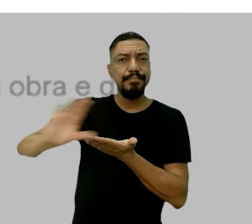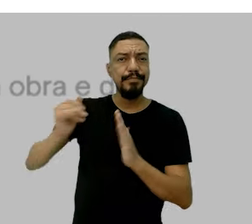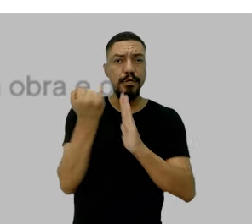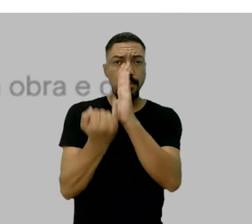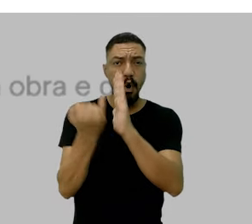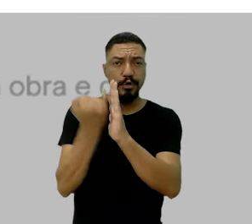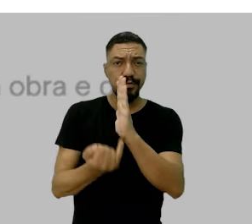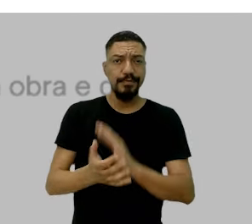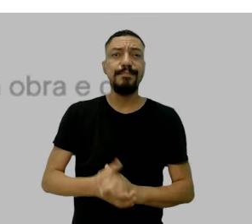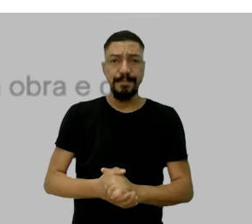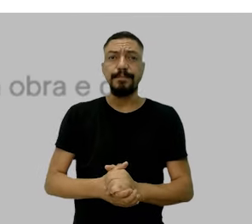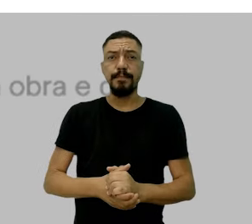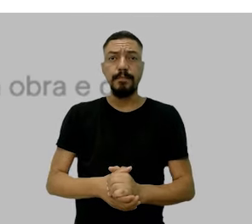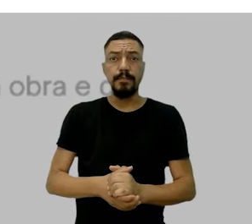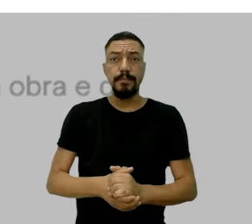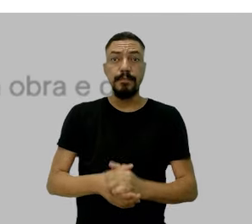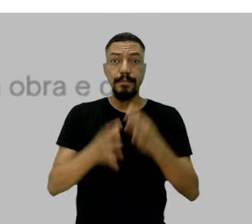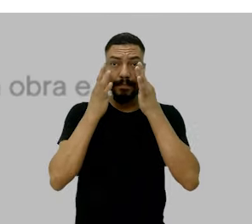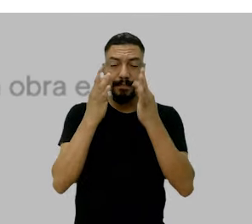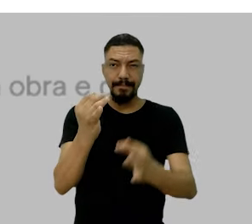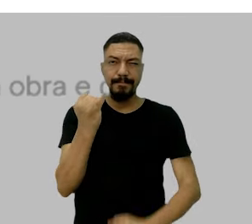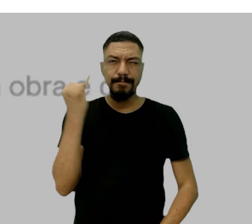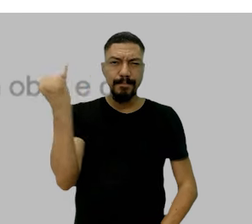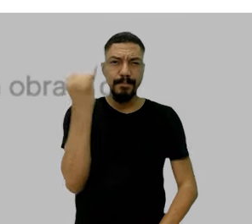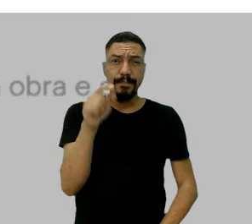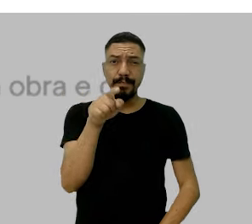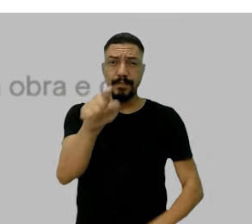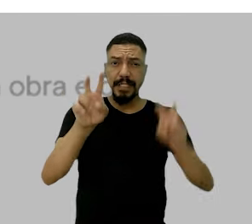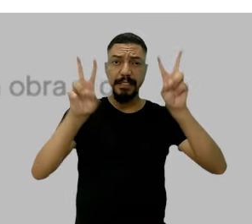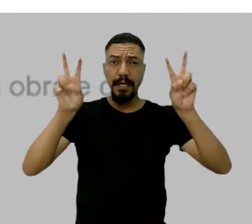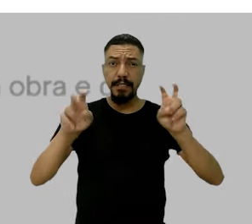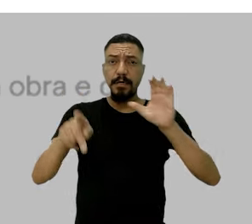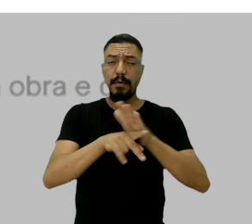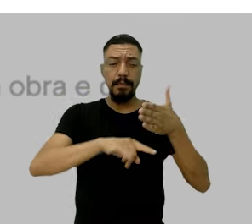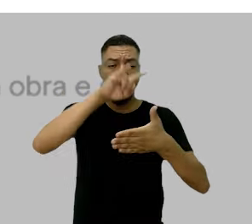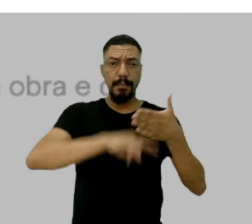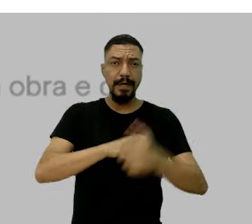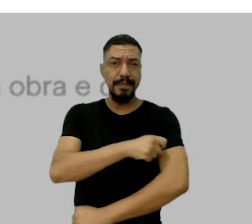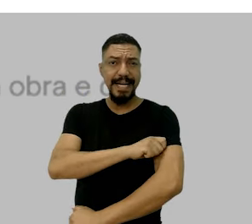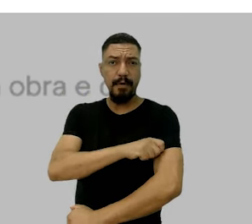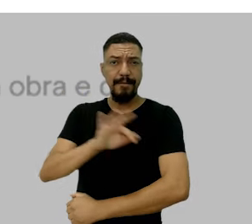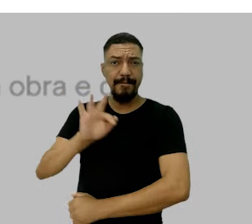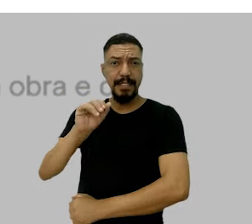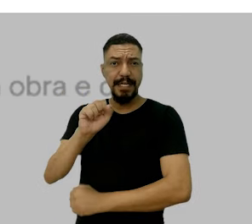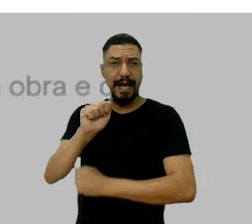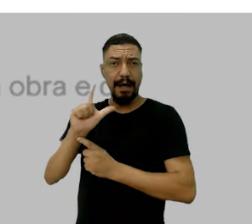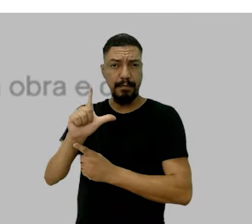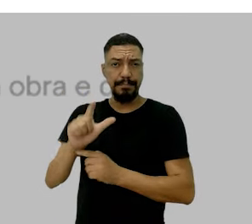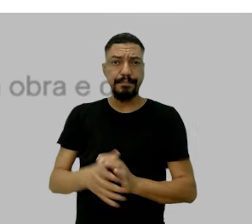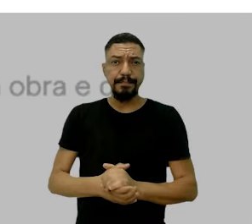material. Então, fiquem atentas e atentos a essa questão dos documentos fiscais